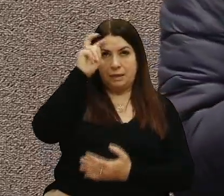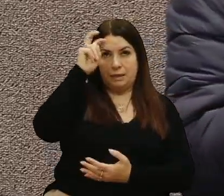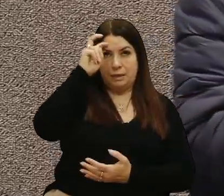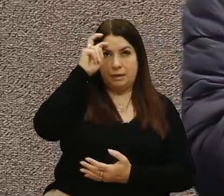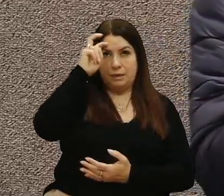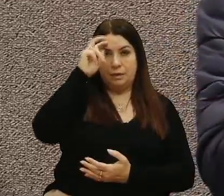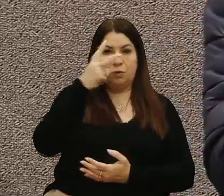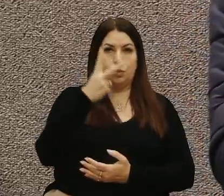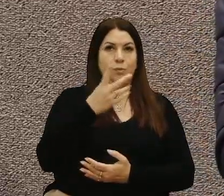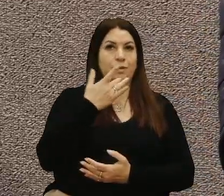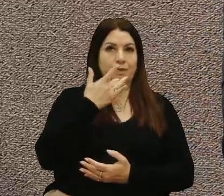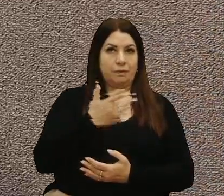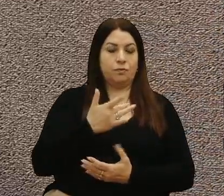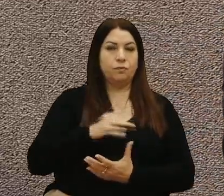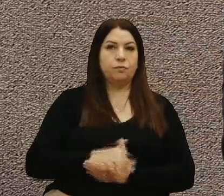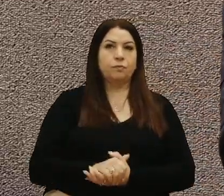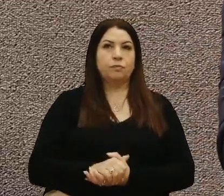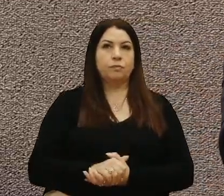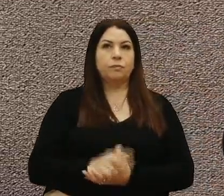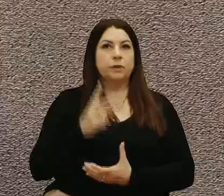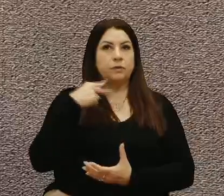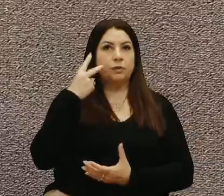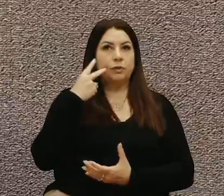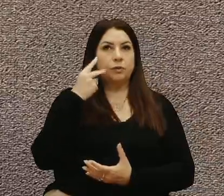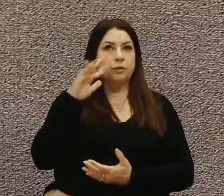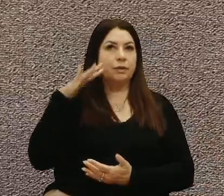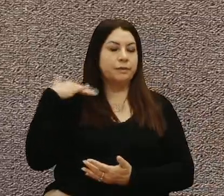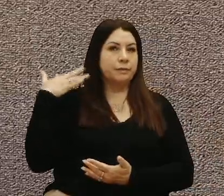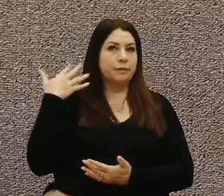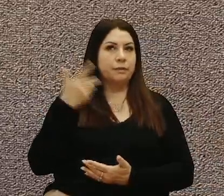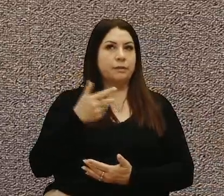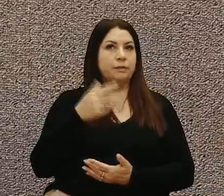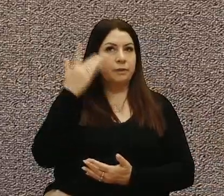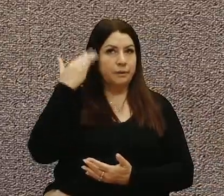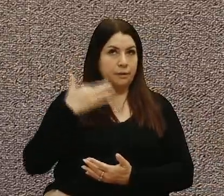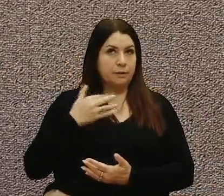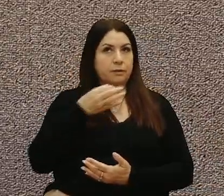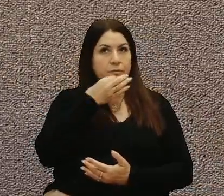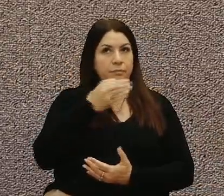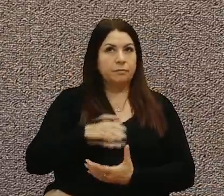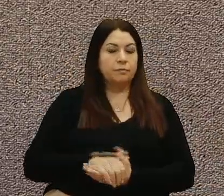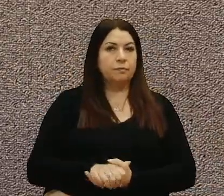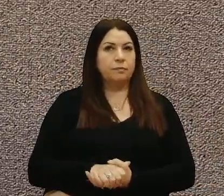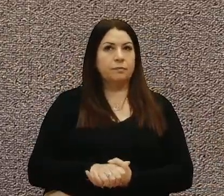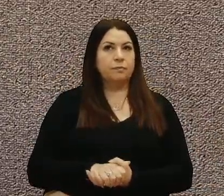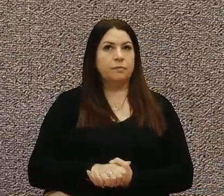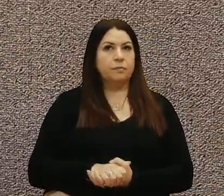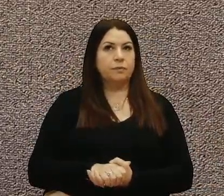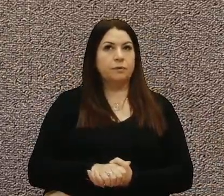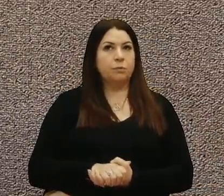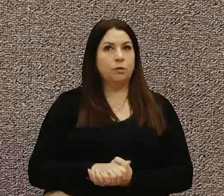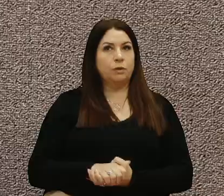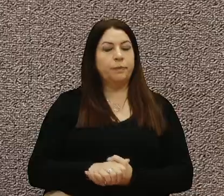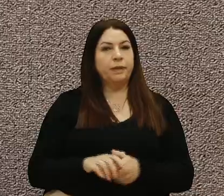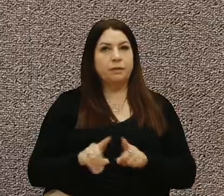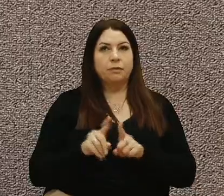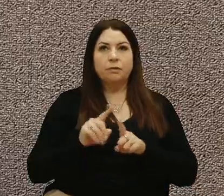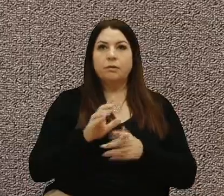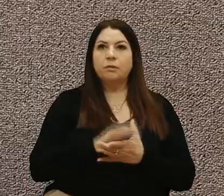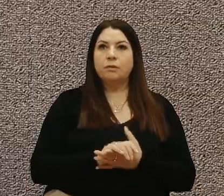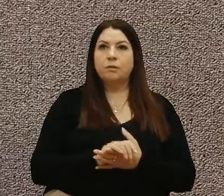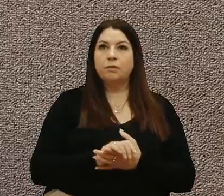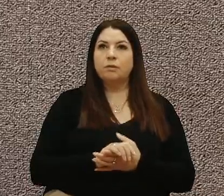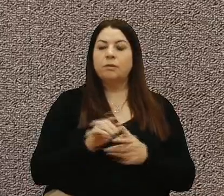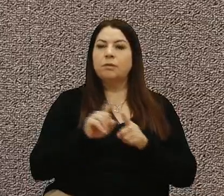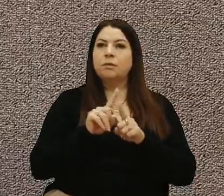quinta-feira, às 14 horas. Vereadora Andressa, vereadora Daiane, que sugeriram. Essa reunião pública nós vamos antecipar, porque, como eu